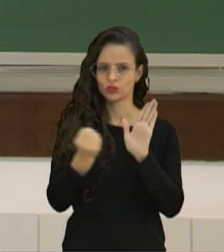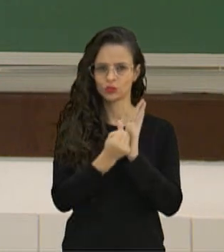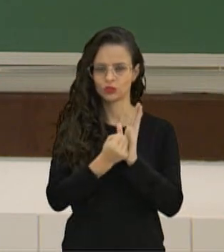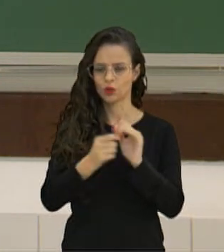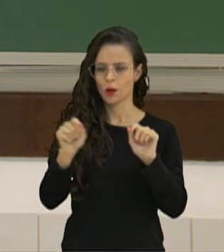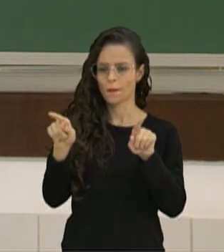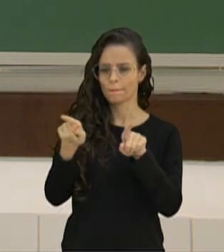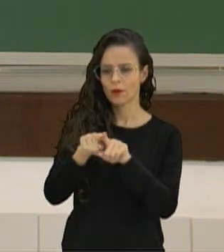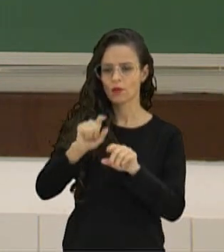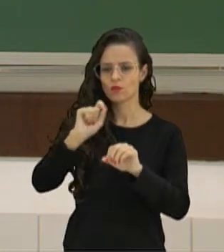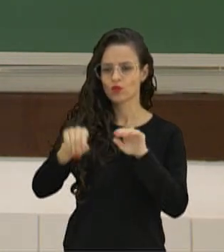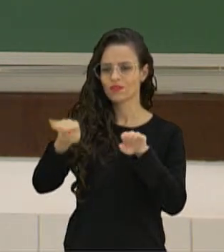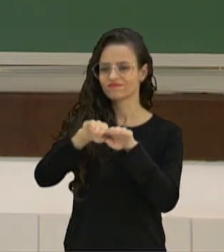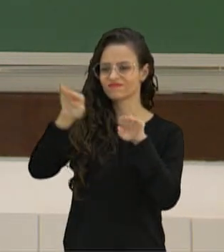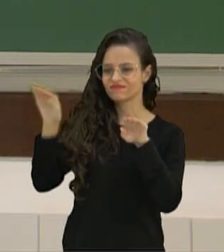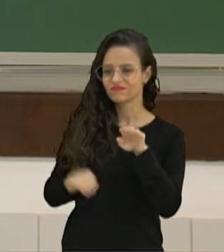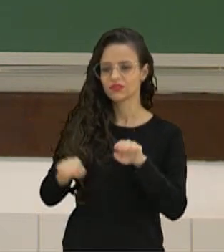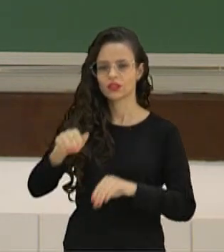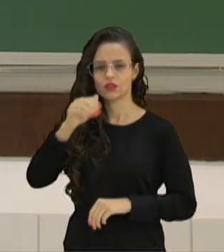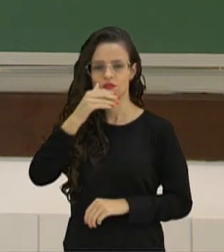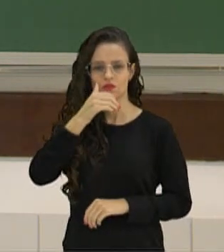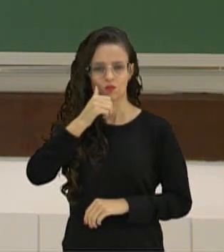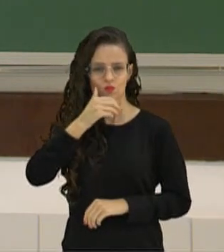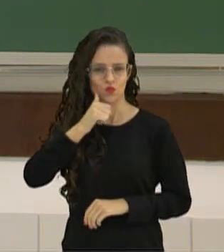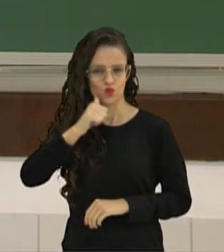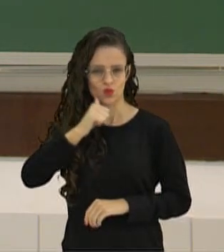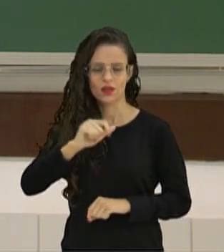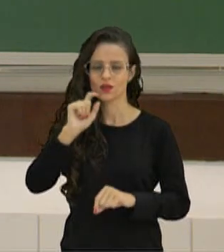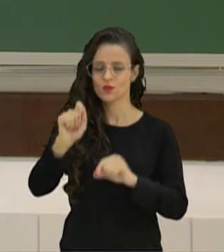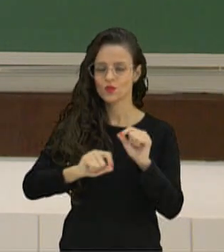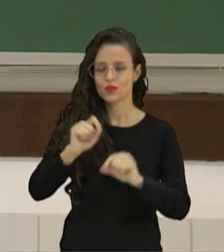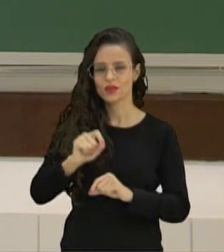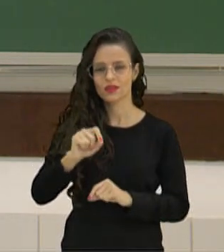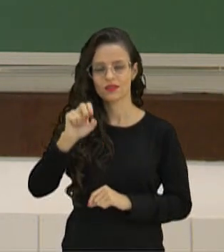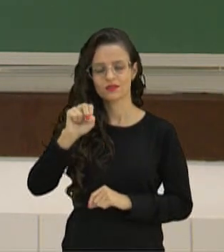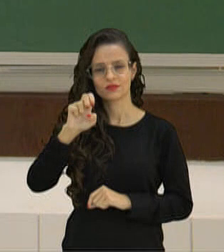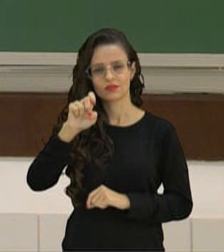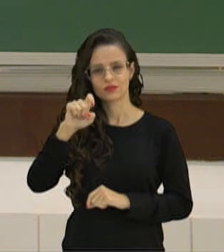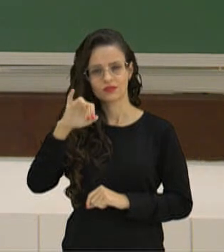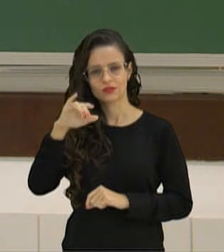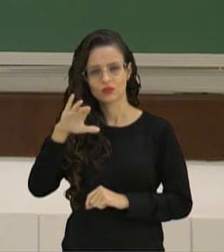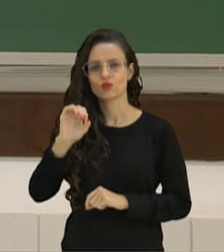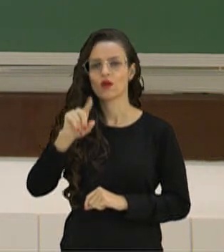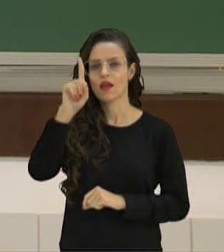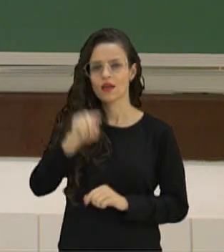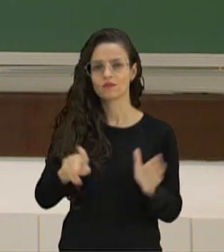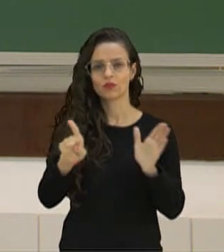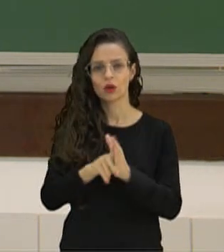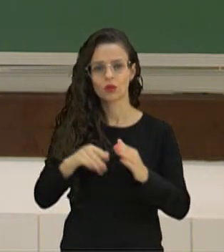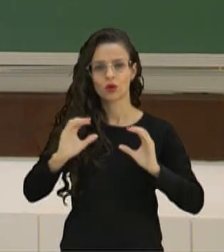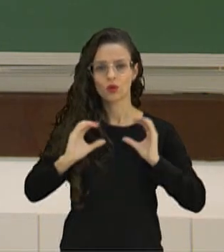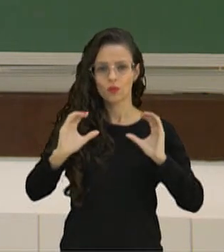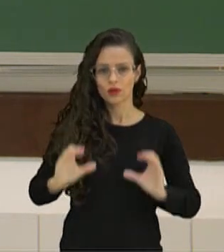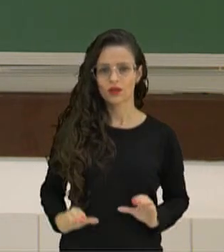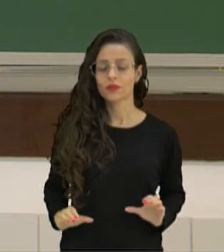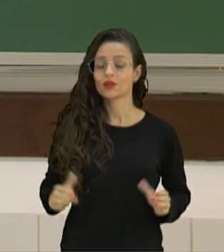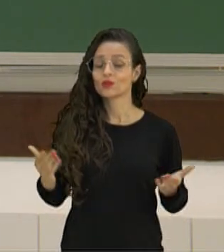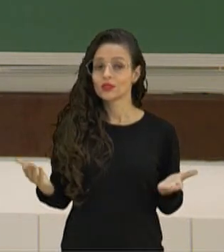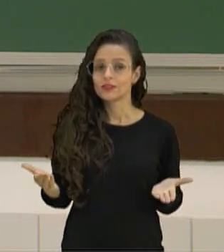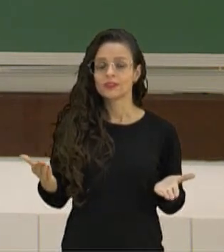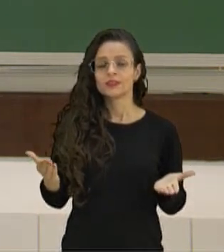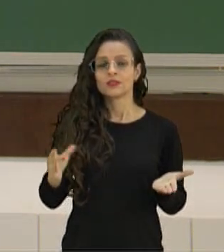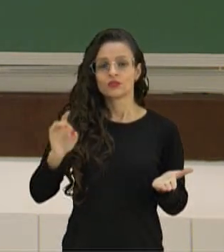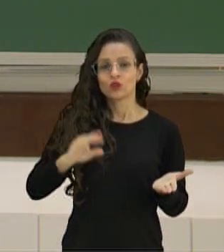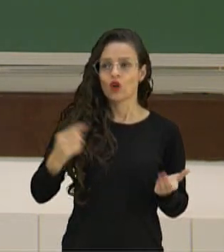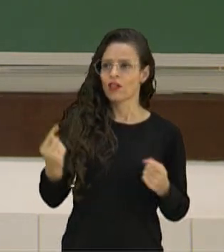sexismo, Isso me inquieta muito. O sexismo, para quem não sabe, foi um comportamento que deveria ter